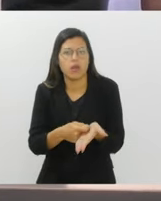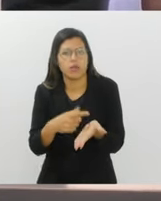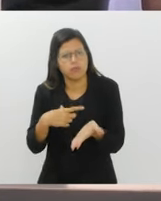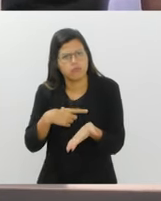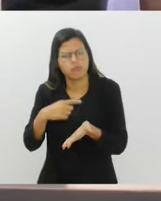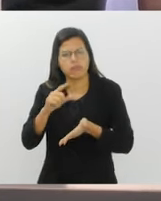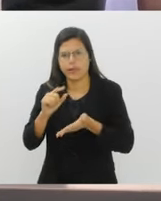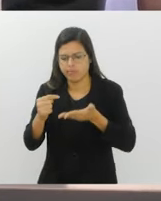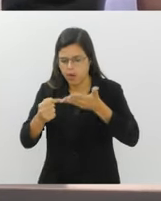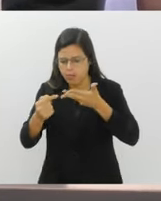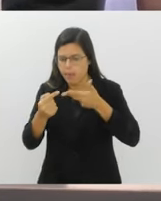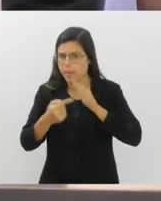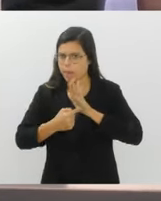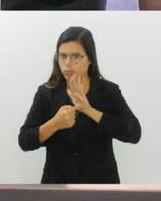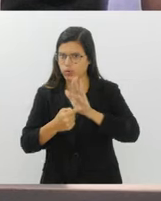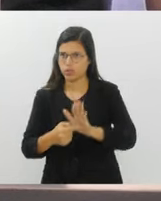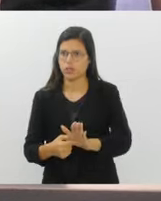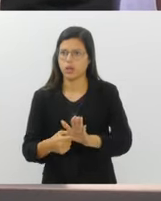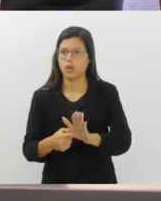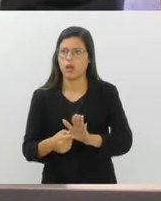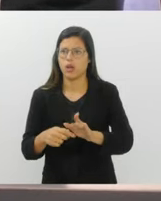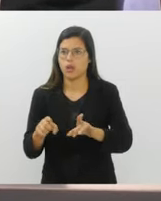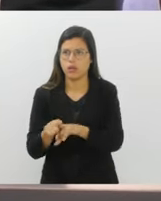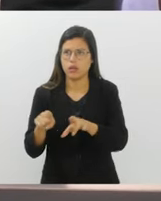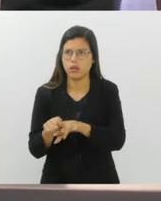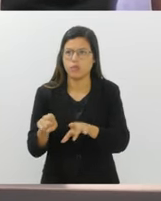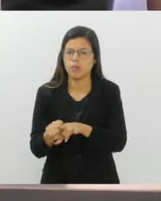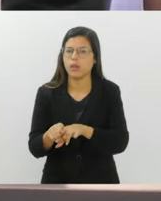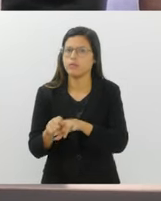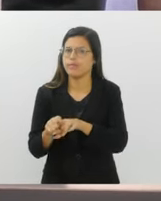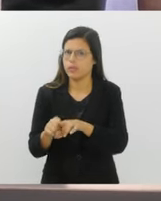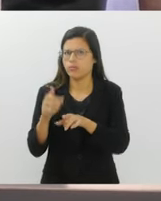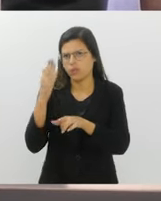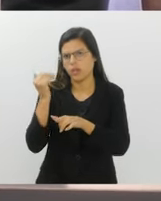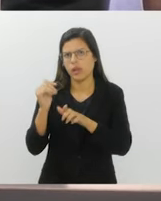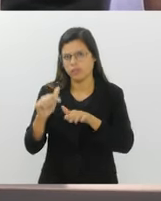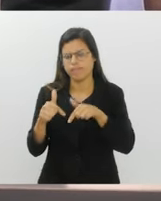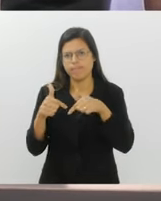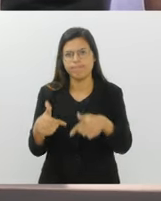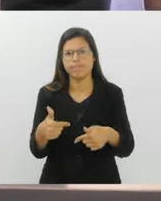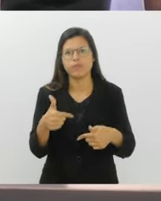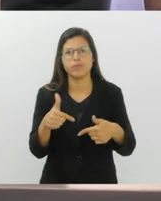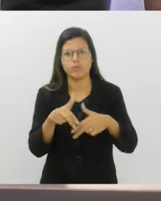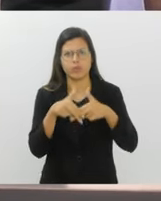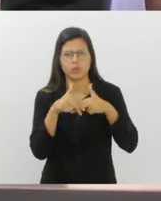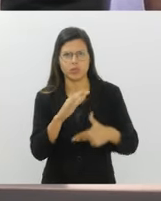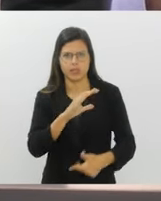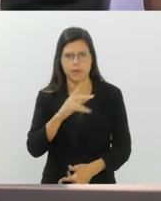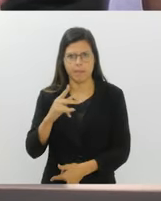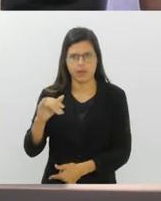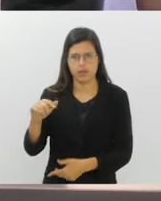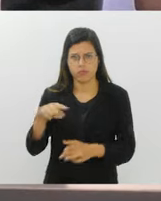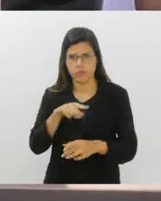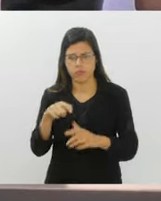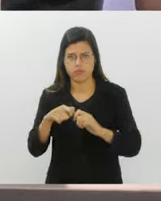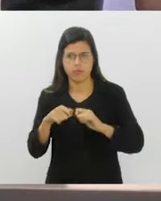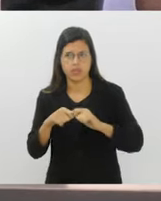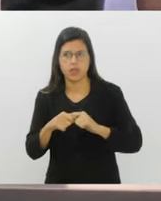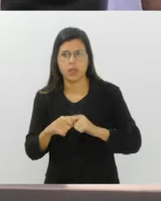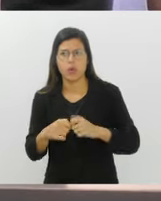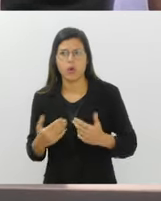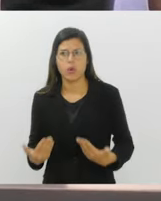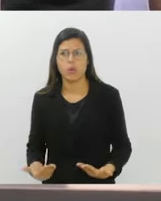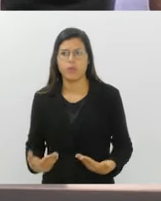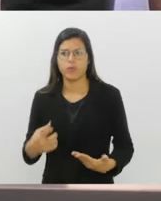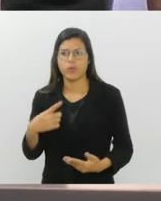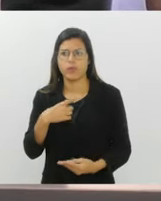Lucinha, que também é muito atuante por causa da CPI que vocês fizeram. Aí fui para lá, tive mais